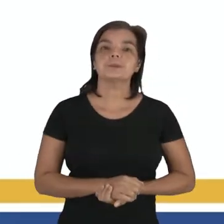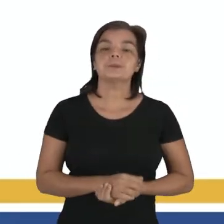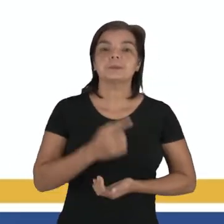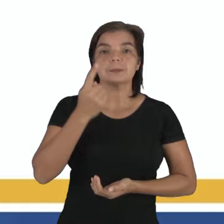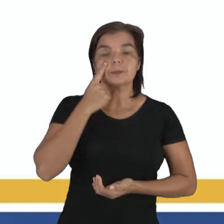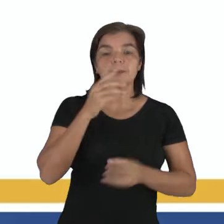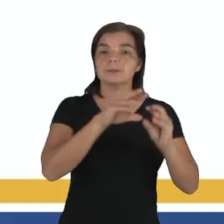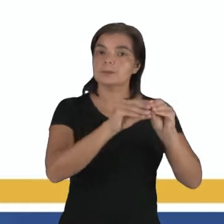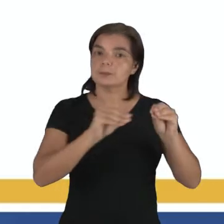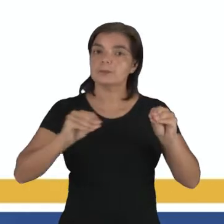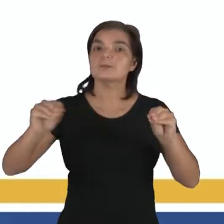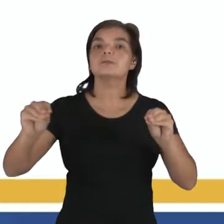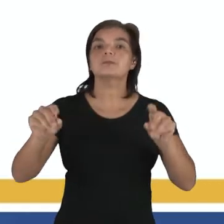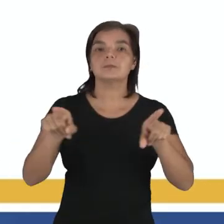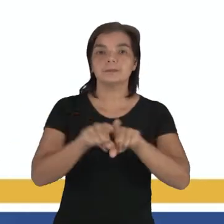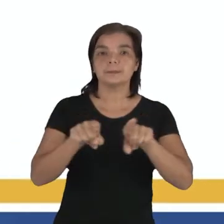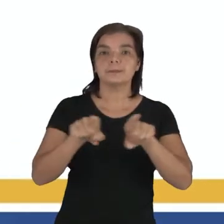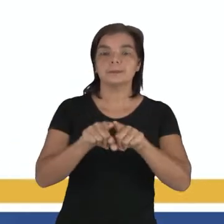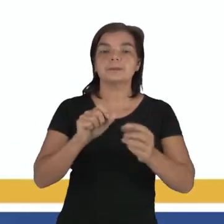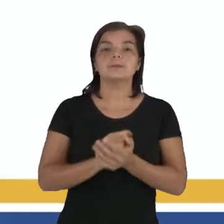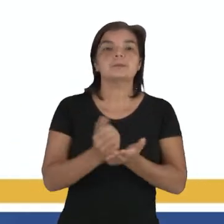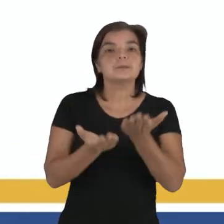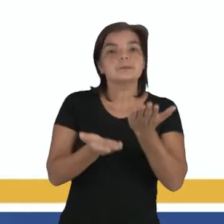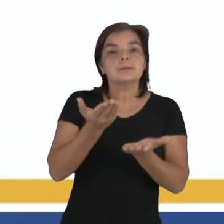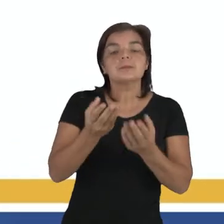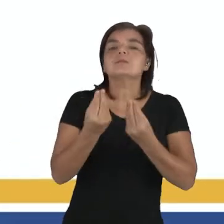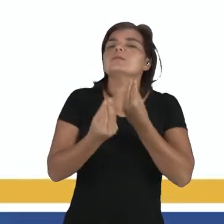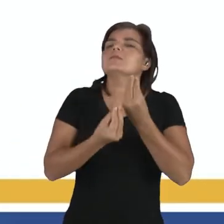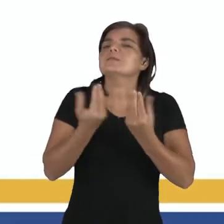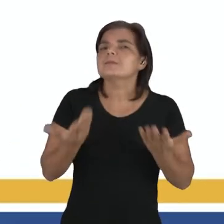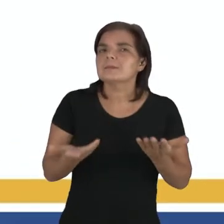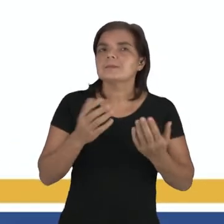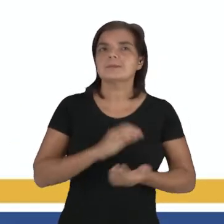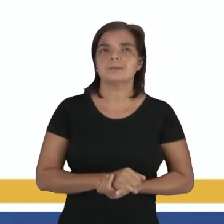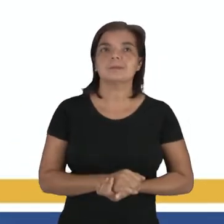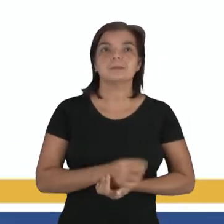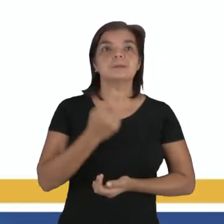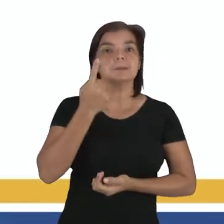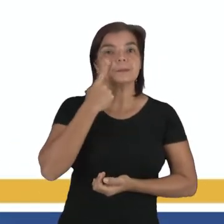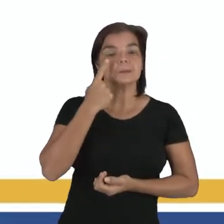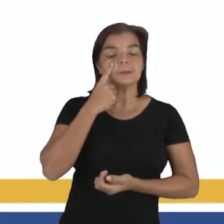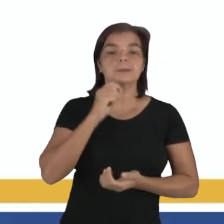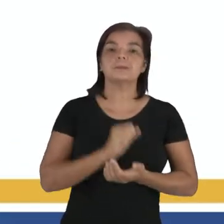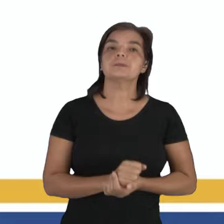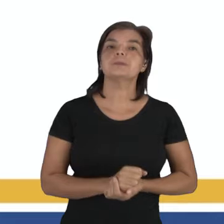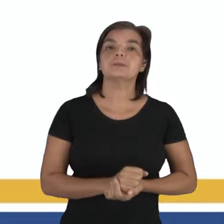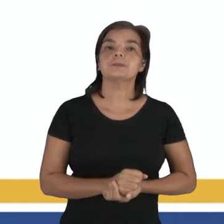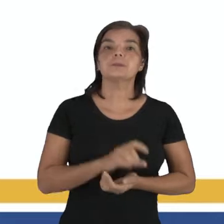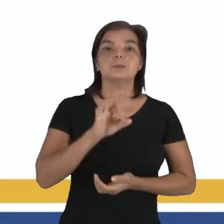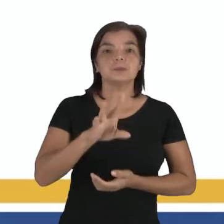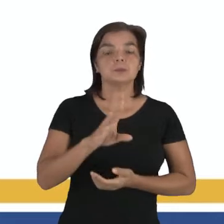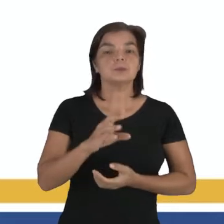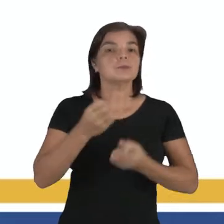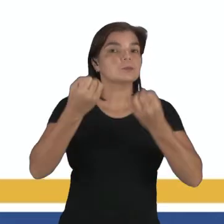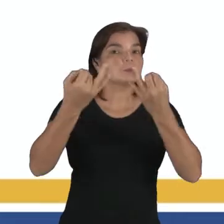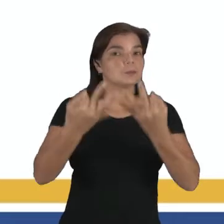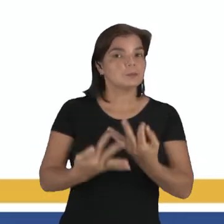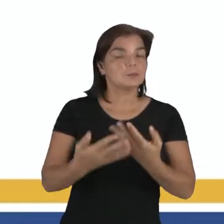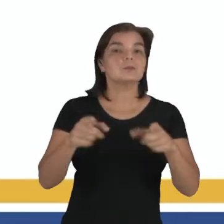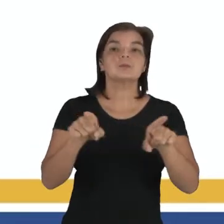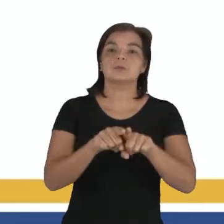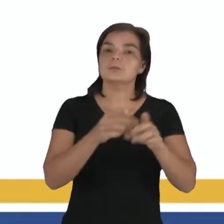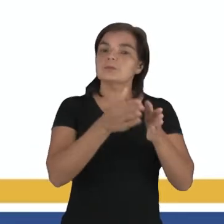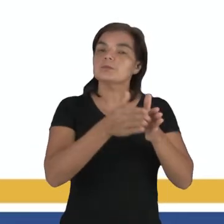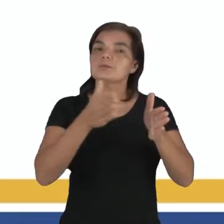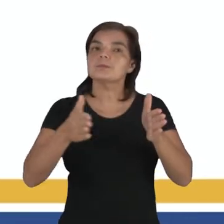gente já viu que vai transferir e vai transferir até chegar ao equilíbrio. Agora, como? Aí vamos um pouquinho mais para frente. Só uma última condição para entrar